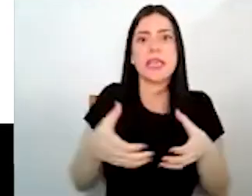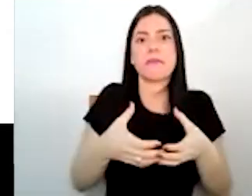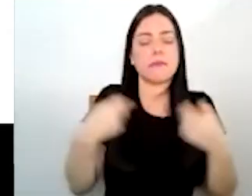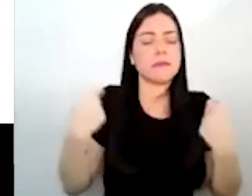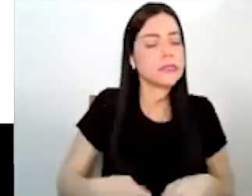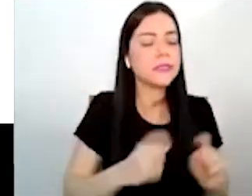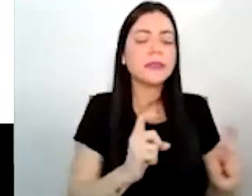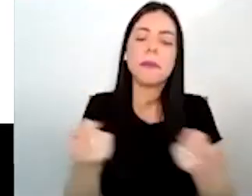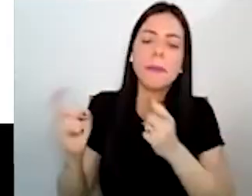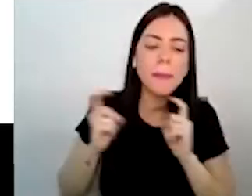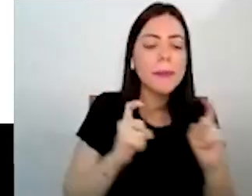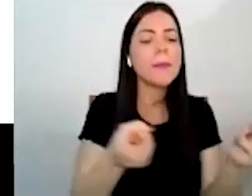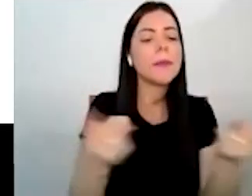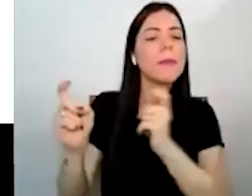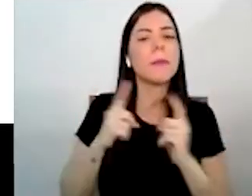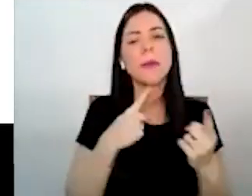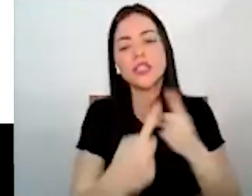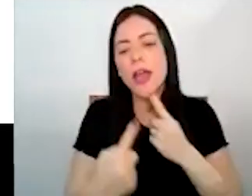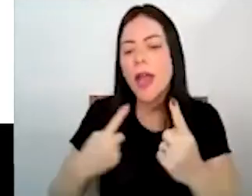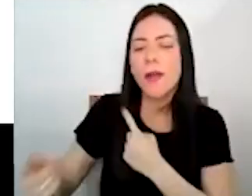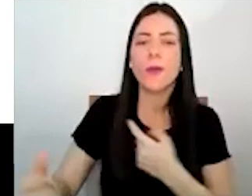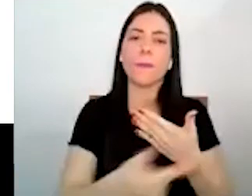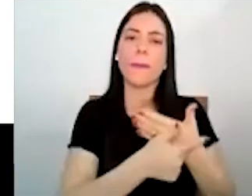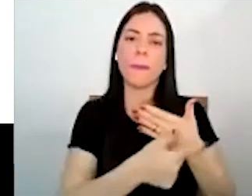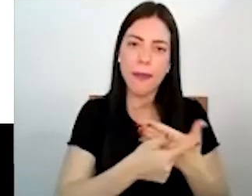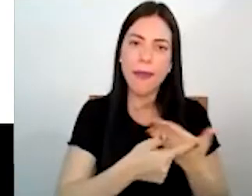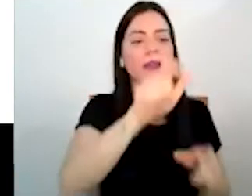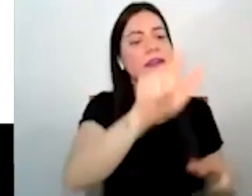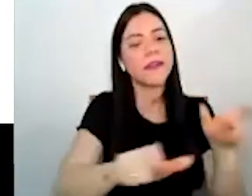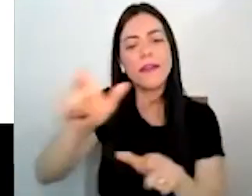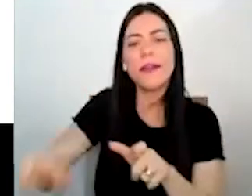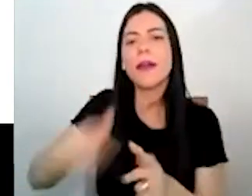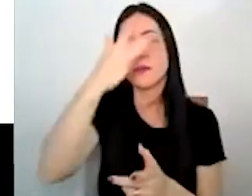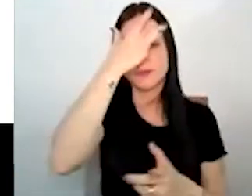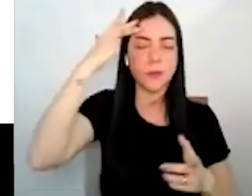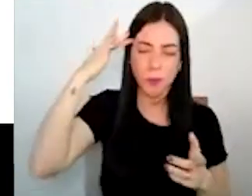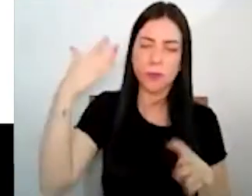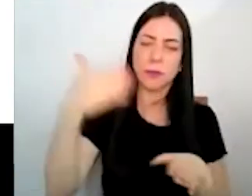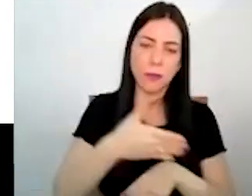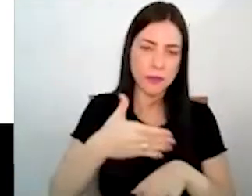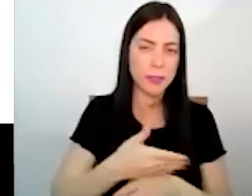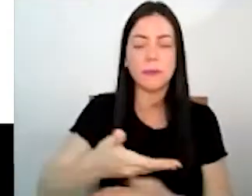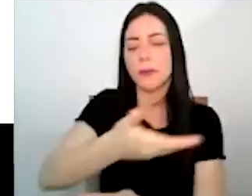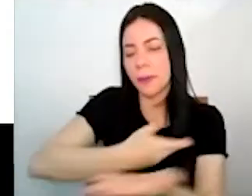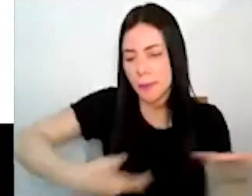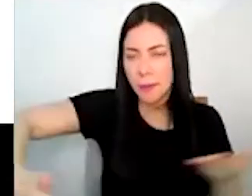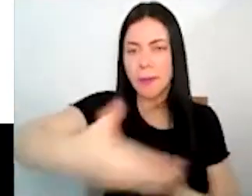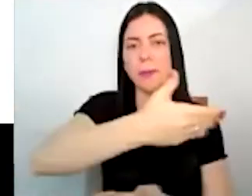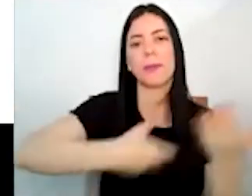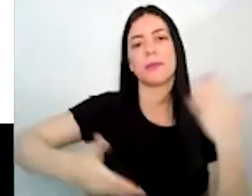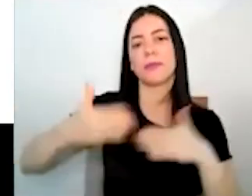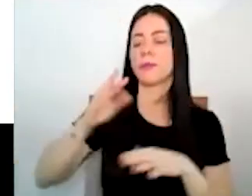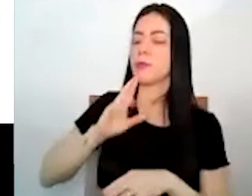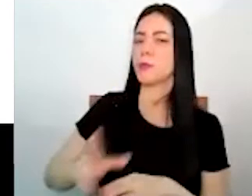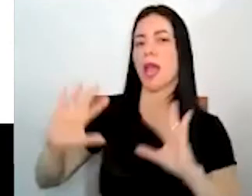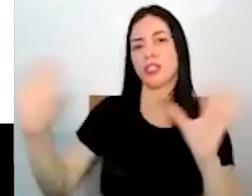outras conversas e todos os papéis desses outros agentes. Aqui é um diagrama que eu desenhei para explicar para vocês um